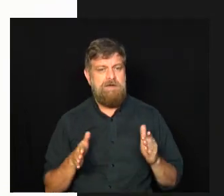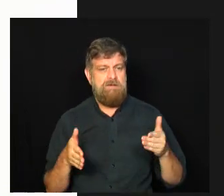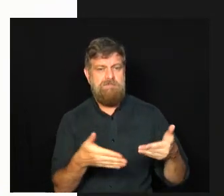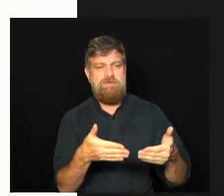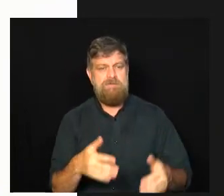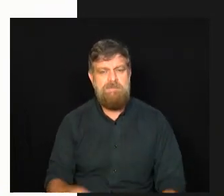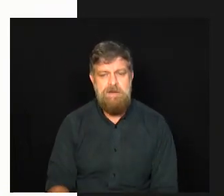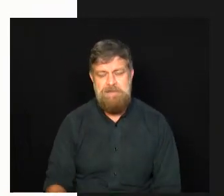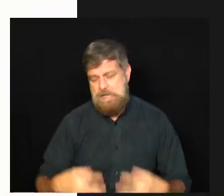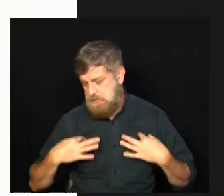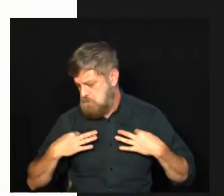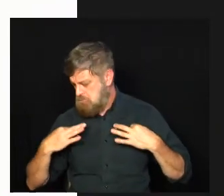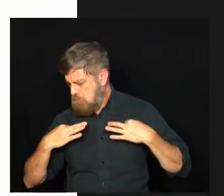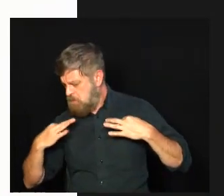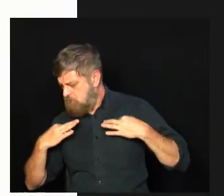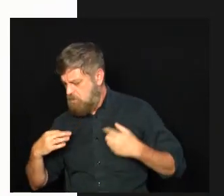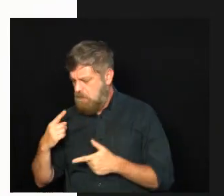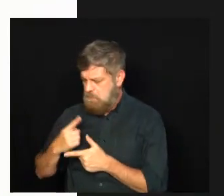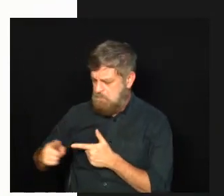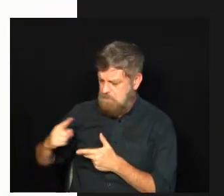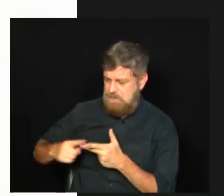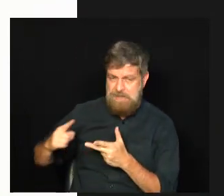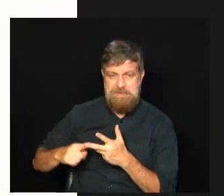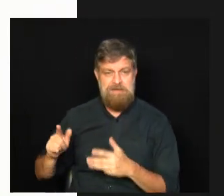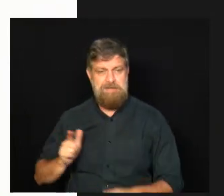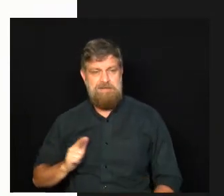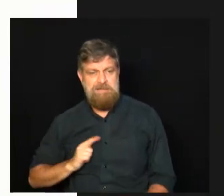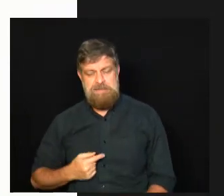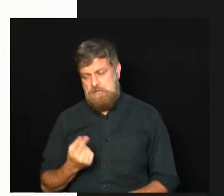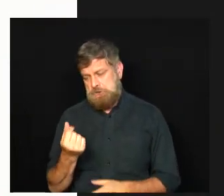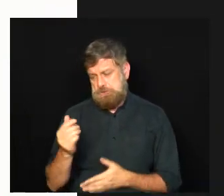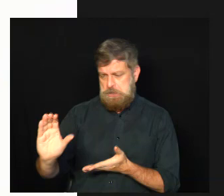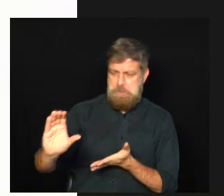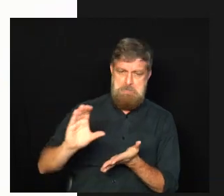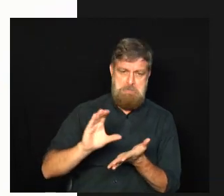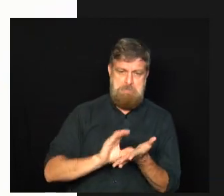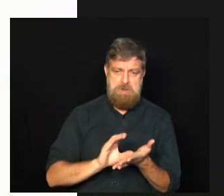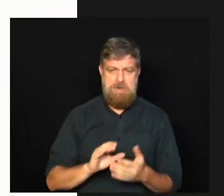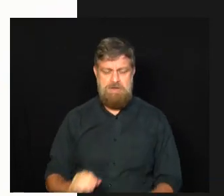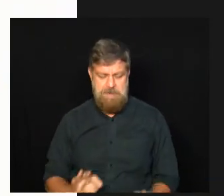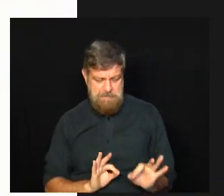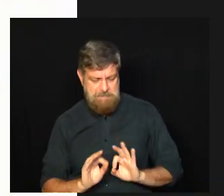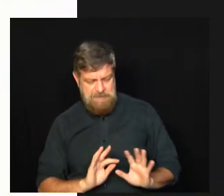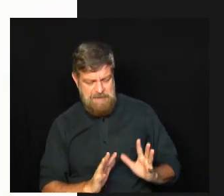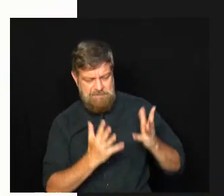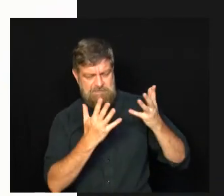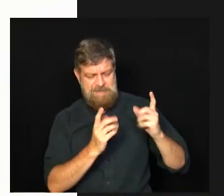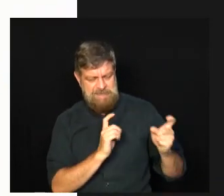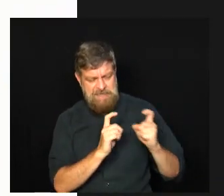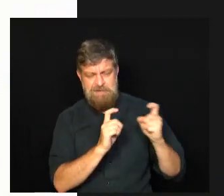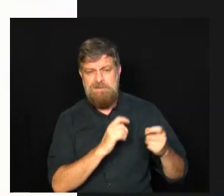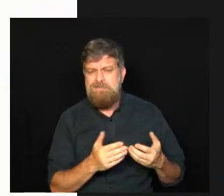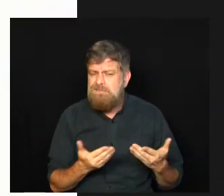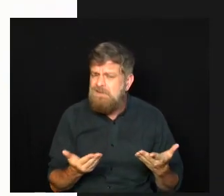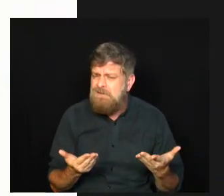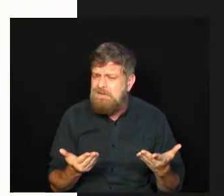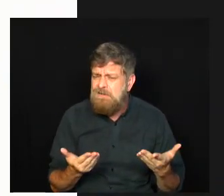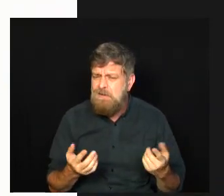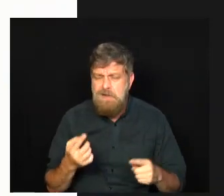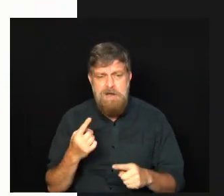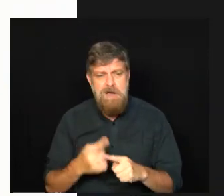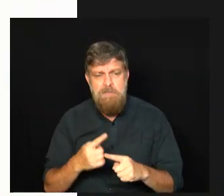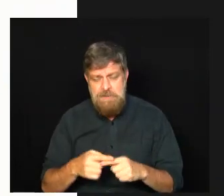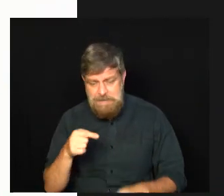dos uniformes, da captação de verba para fazer festinhas e reuniões, etc. Por que